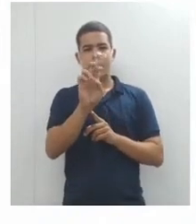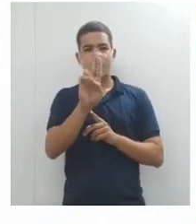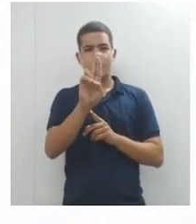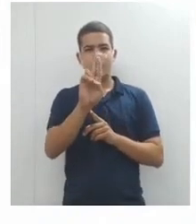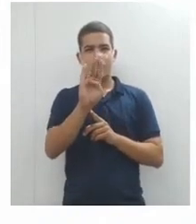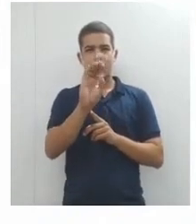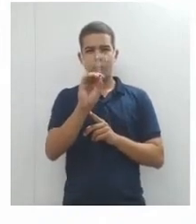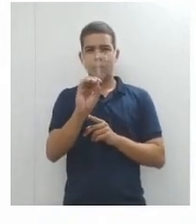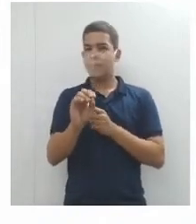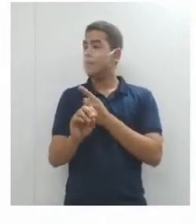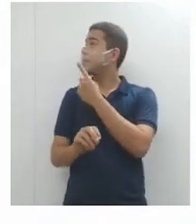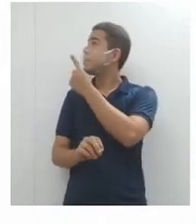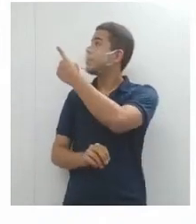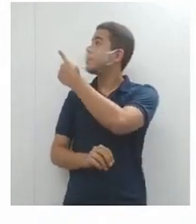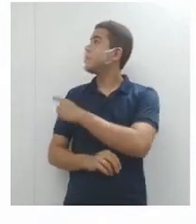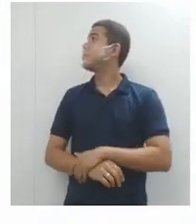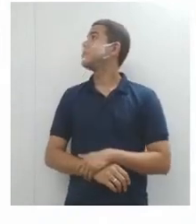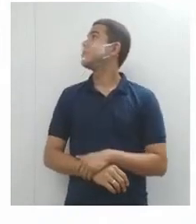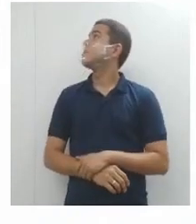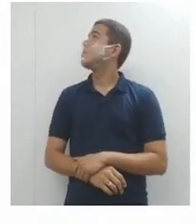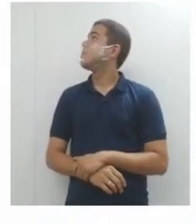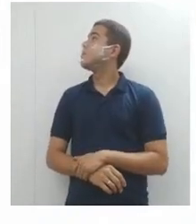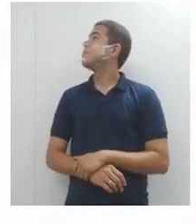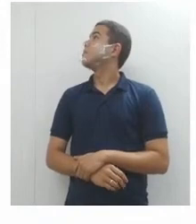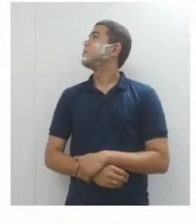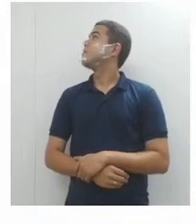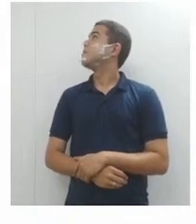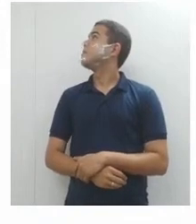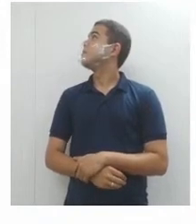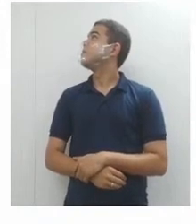bem direitinho. Corta para o slide, já está no slide. Pronto.